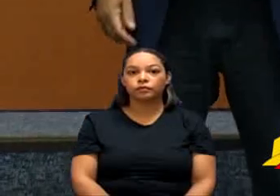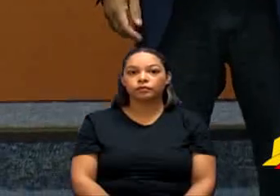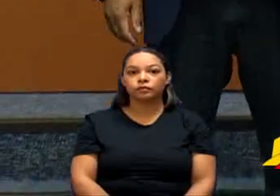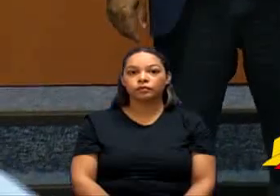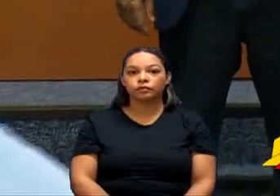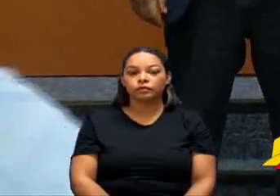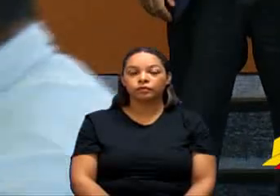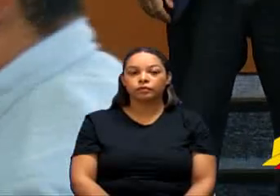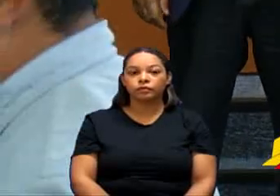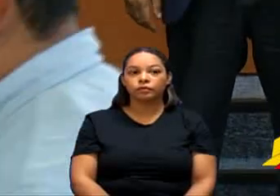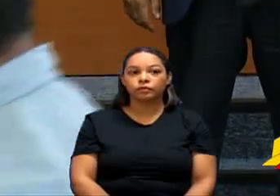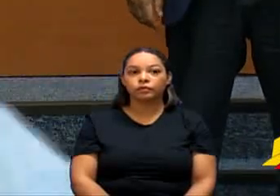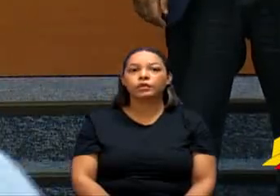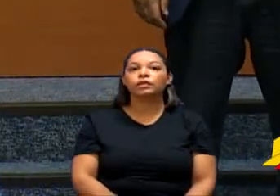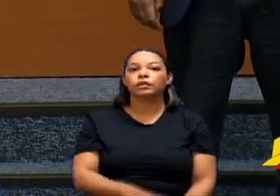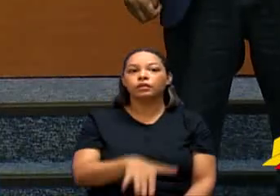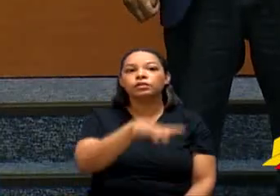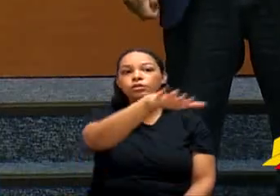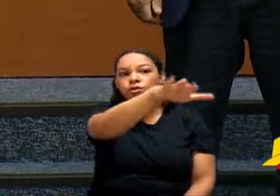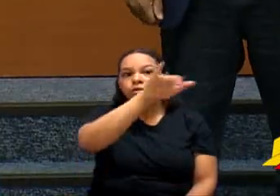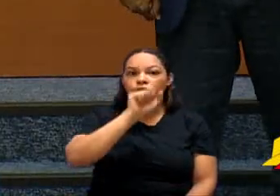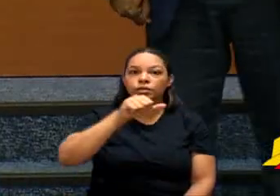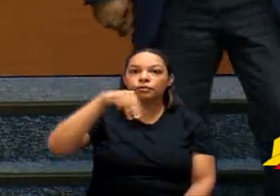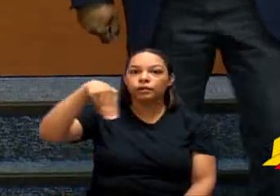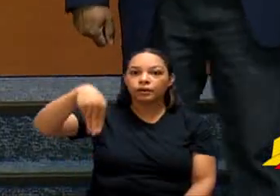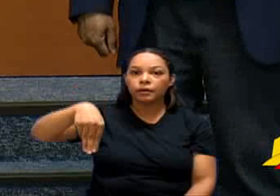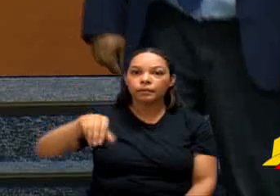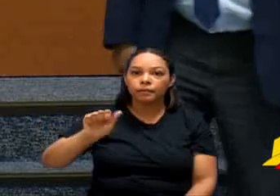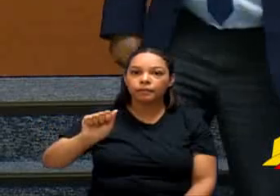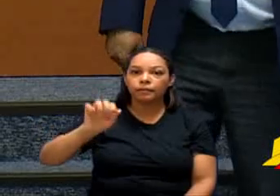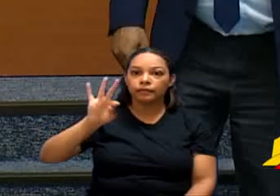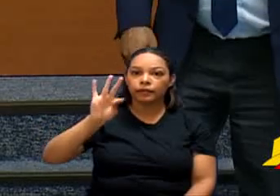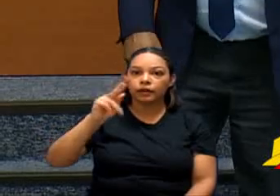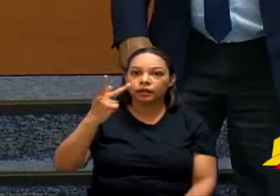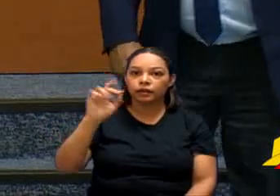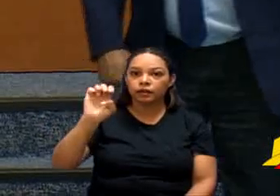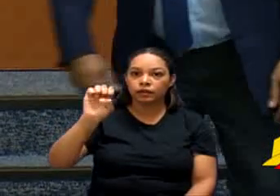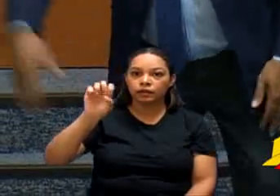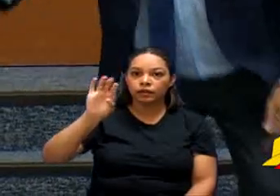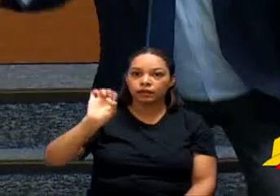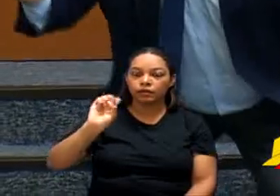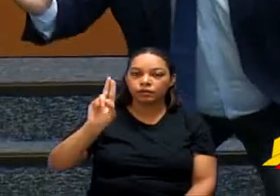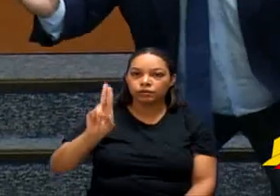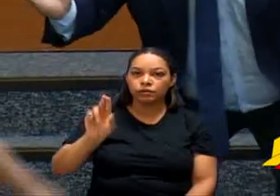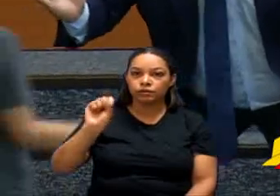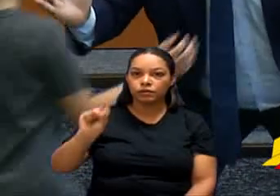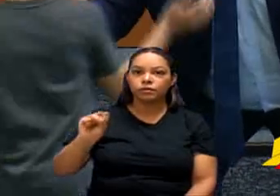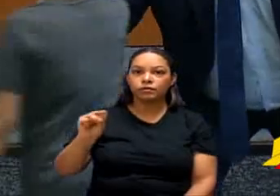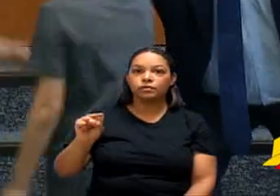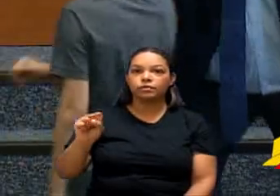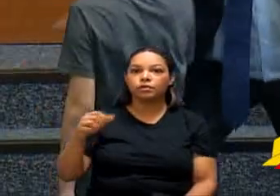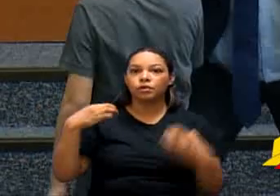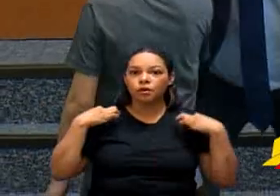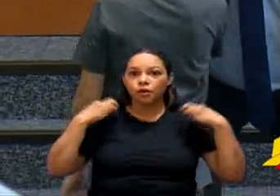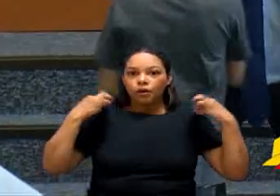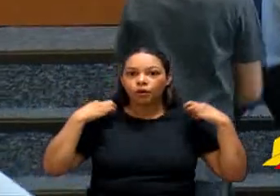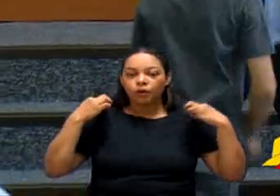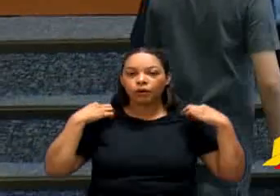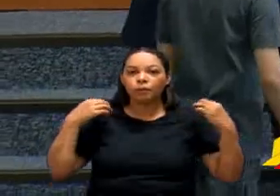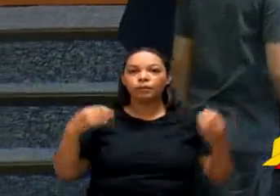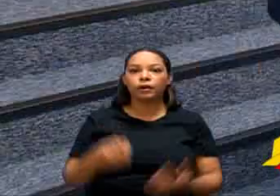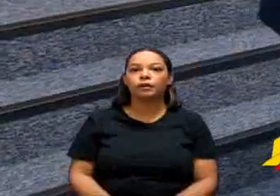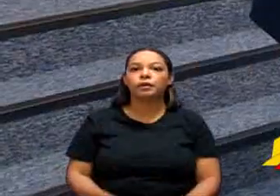então ao plenário o jovem Matheus Valente Ribeiro, aqui vestido de Batman, acompanhado aqui da